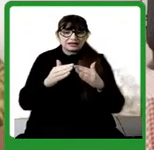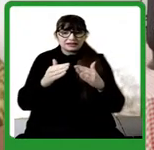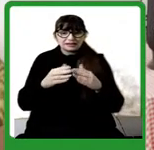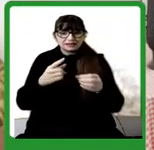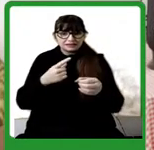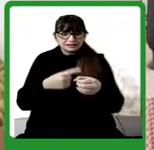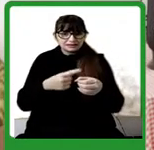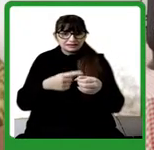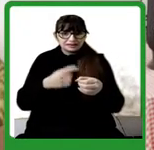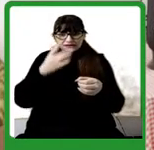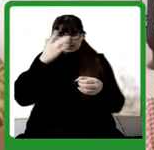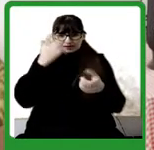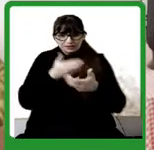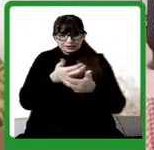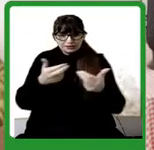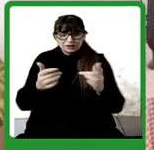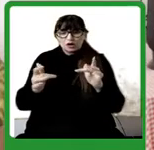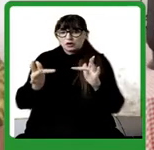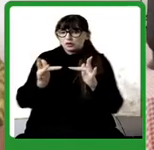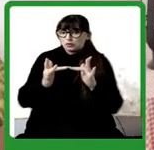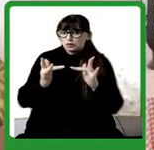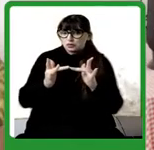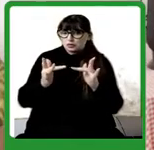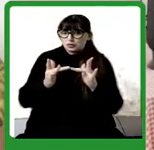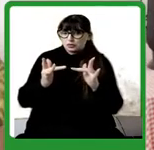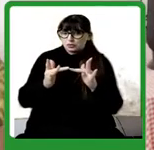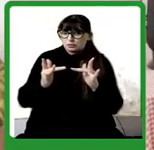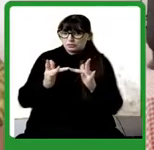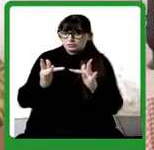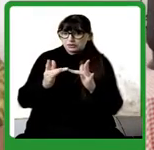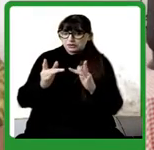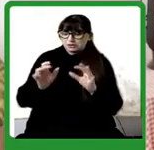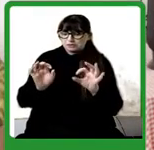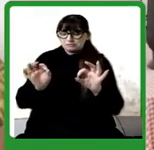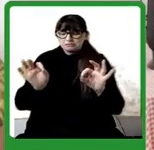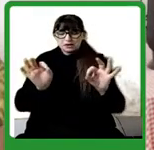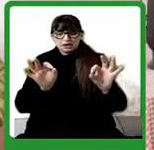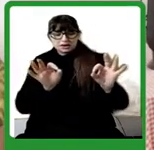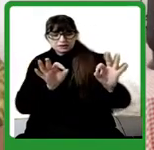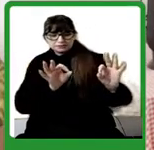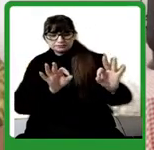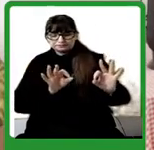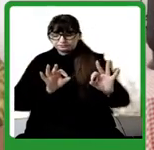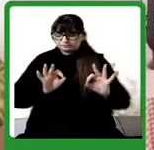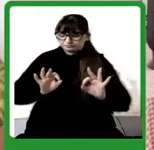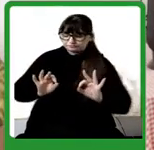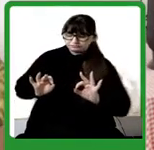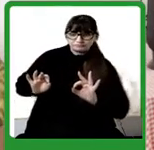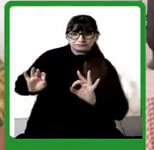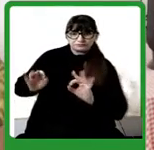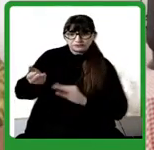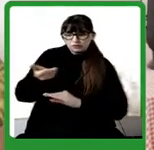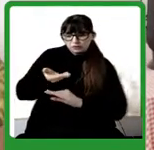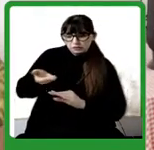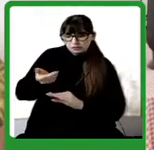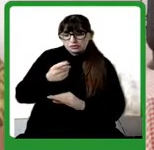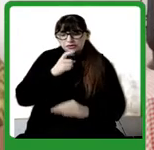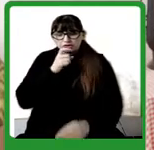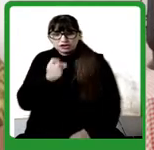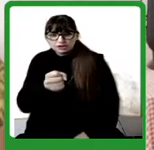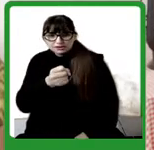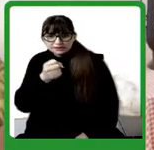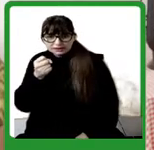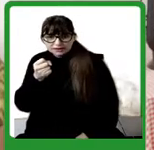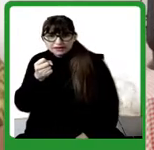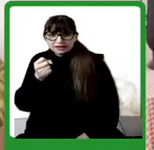velho. O freezer combina com a geladeira, tá? Que combina com micro-ondas, que combina com o forno elétrico, que é de